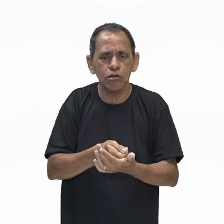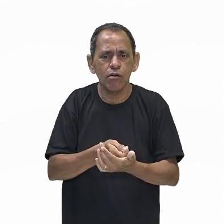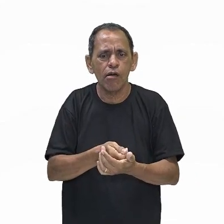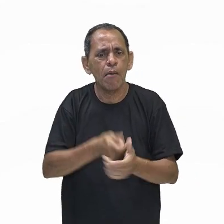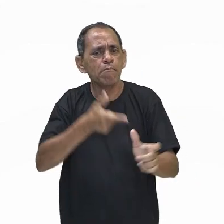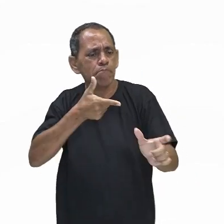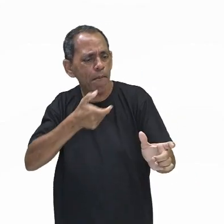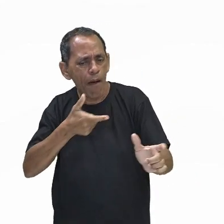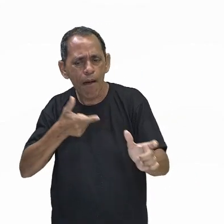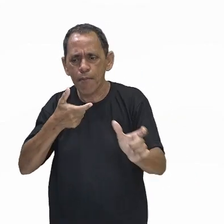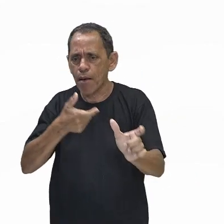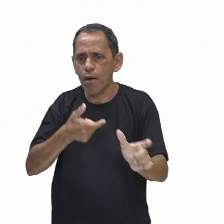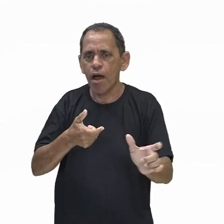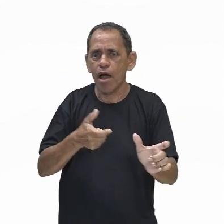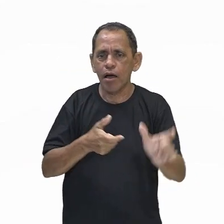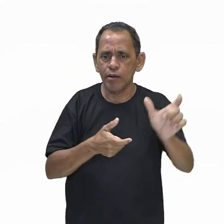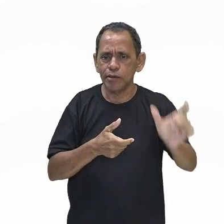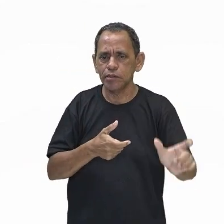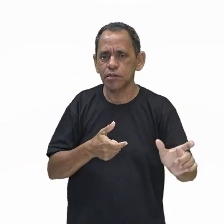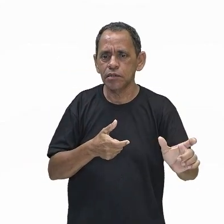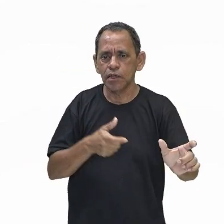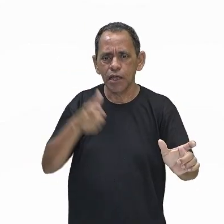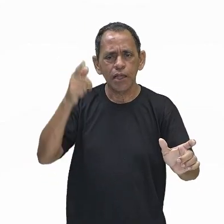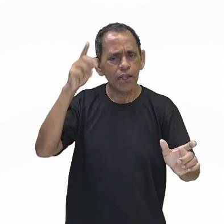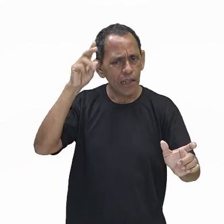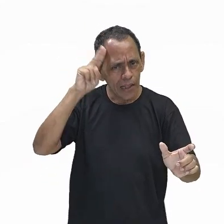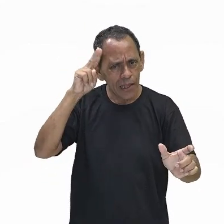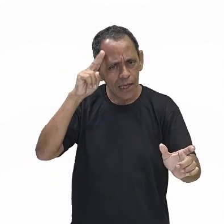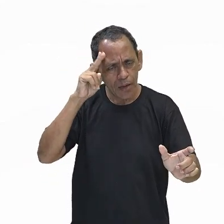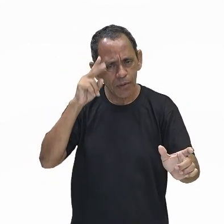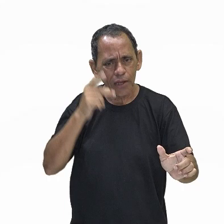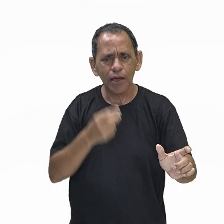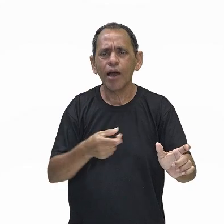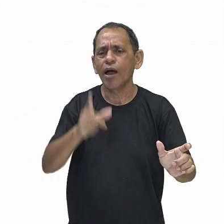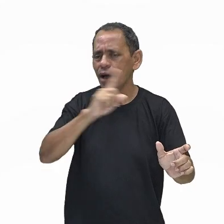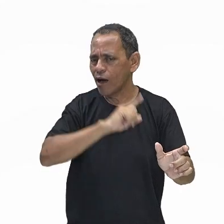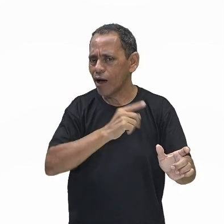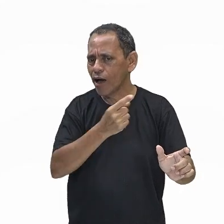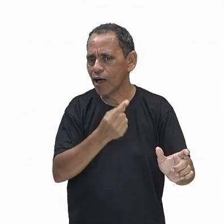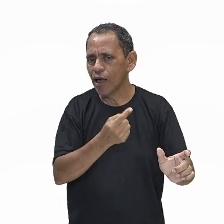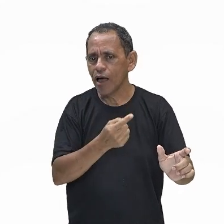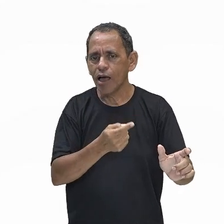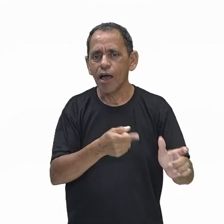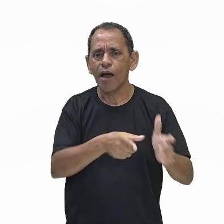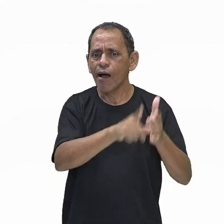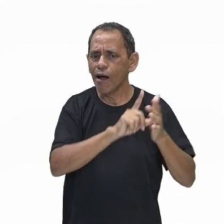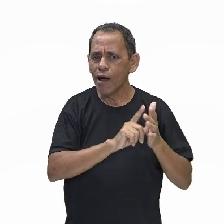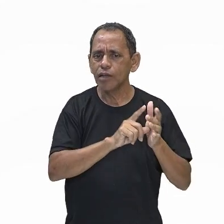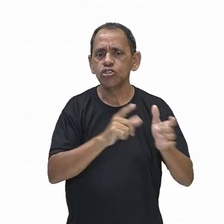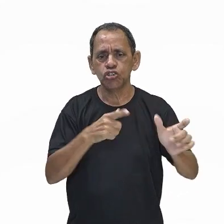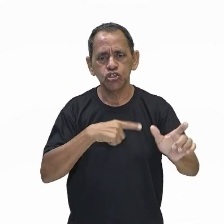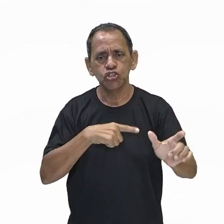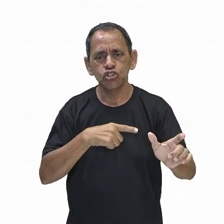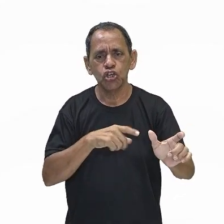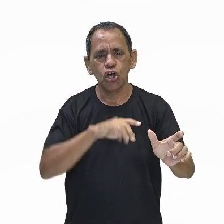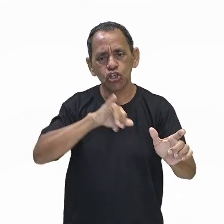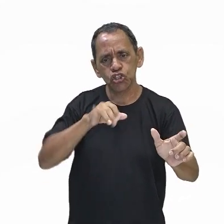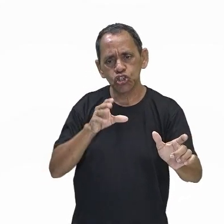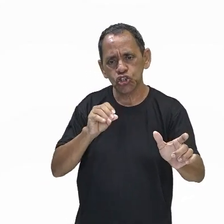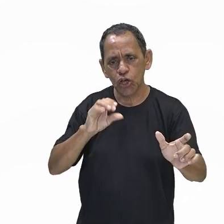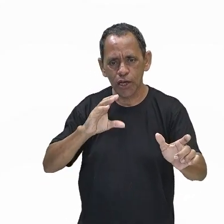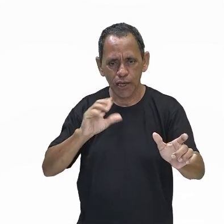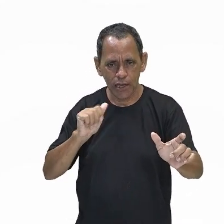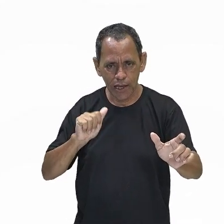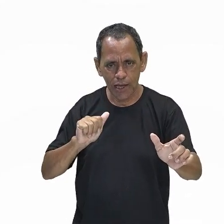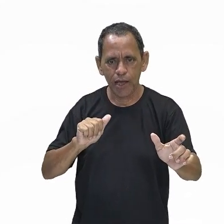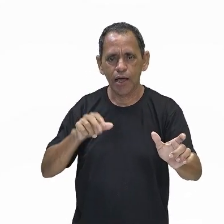Joca Ramiro é aquele que teve o ato piedoso no momento que quase o Zé Bebelo ia morrer, né? Aí tem aí